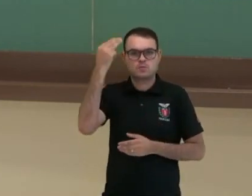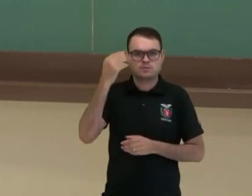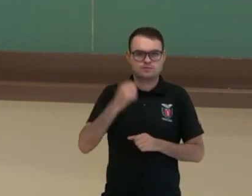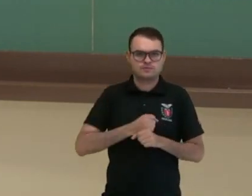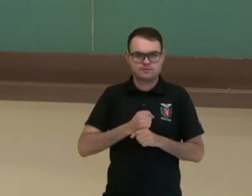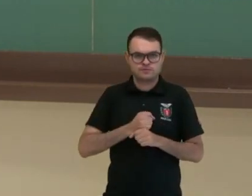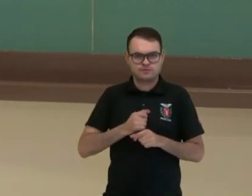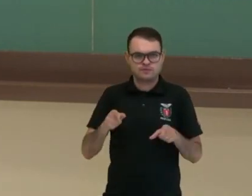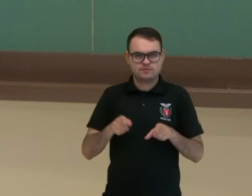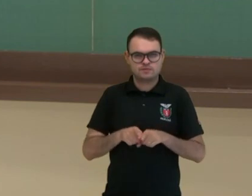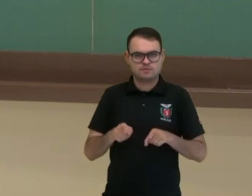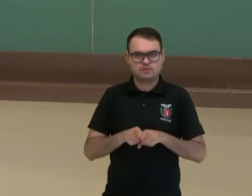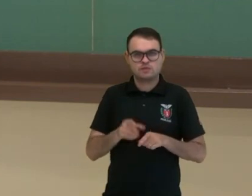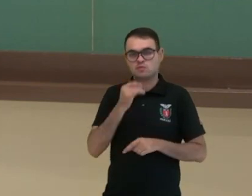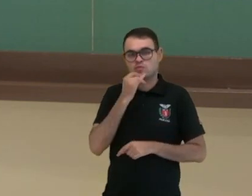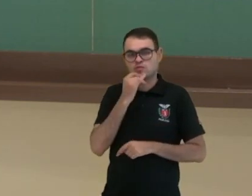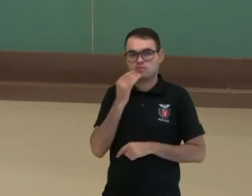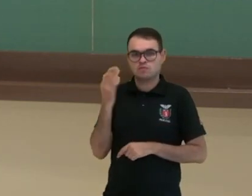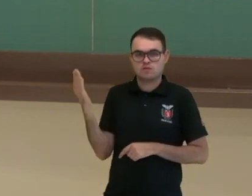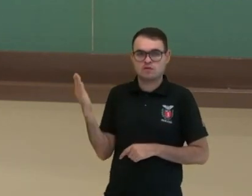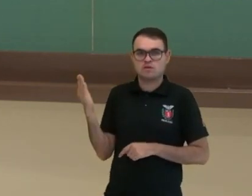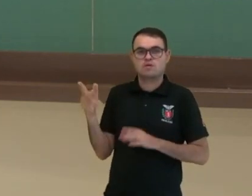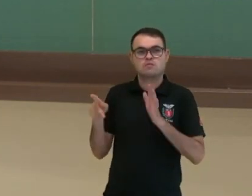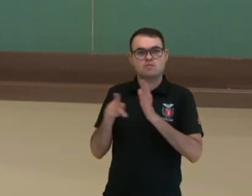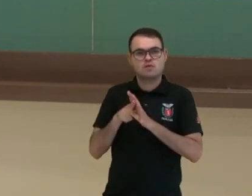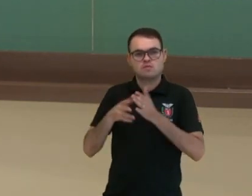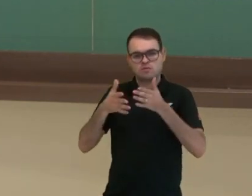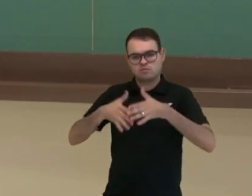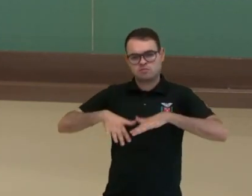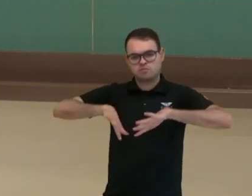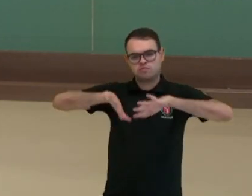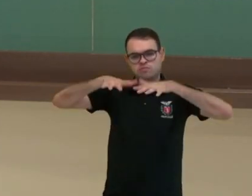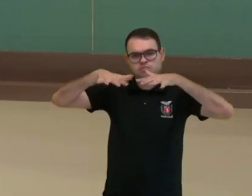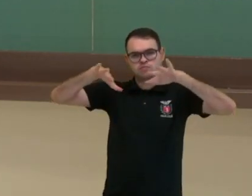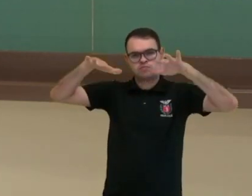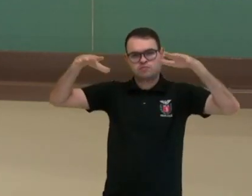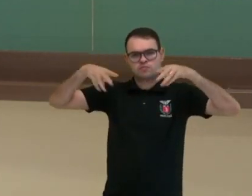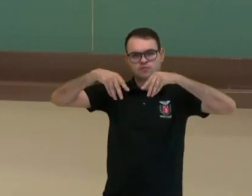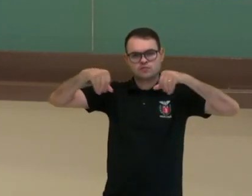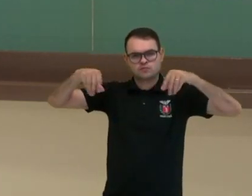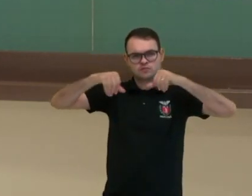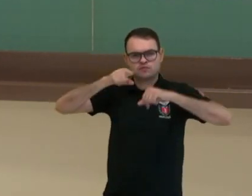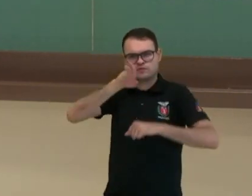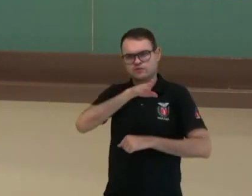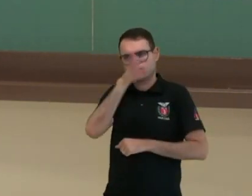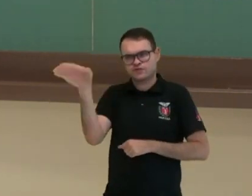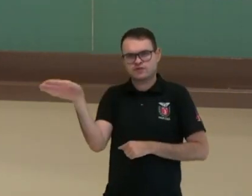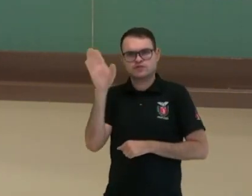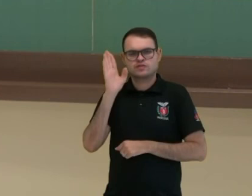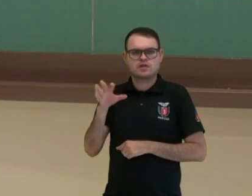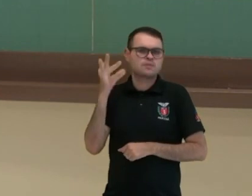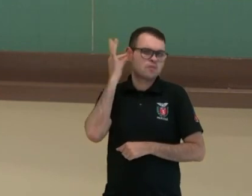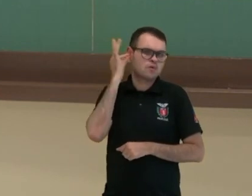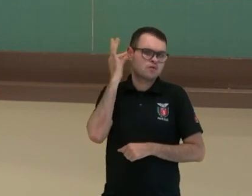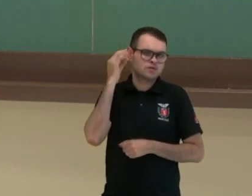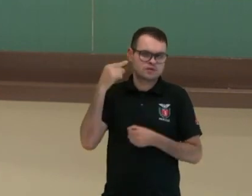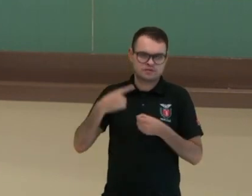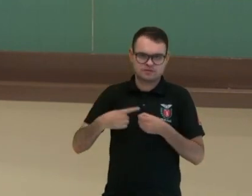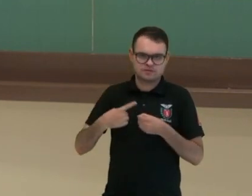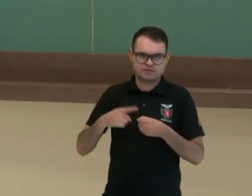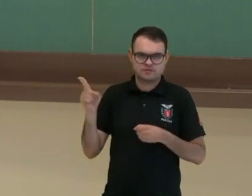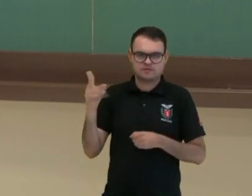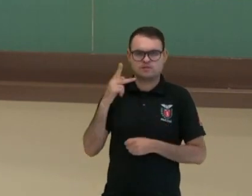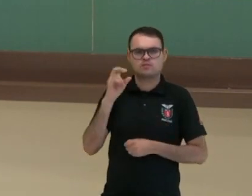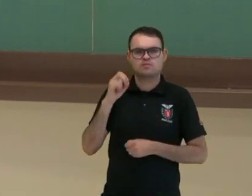anos. Um exemplo é a formação do solo. Olha que interessante. Você já foi para Ponta Grossa? Você é de